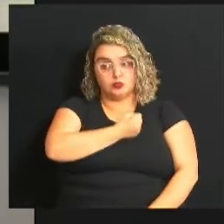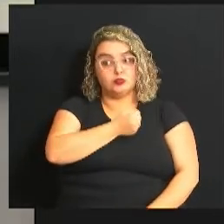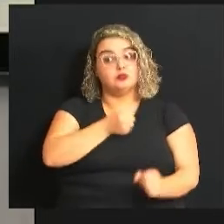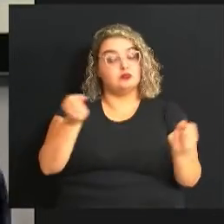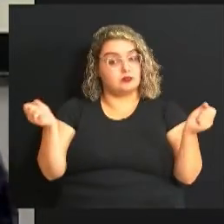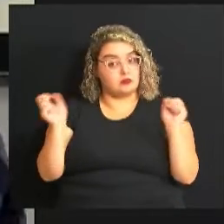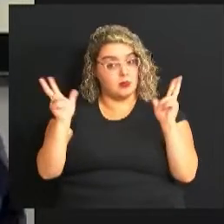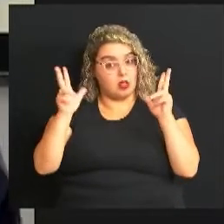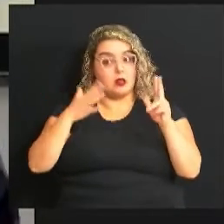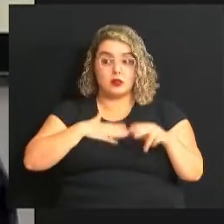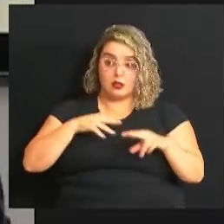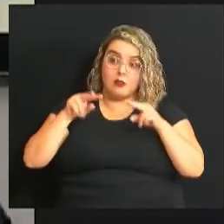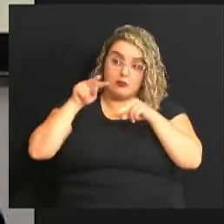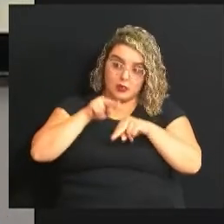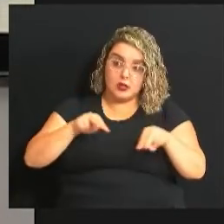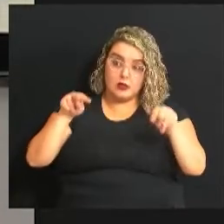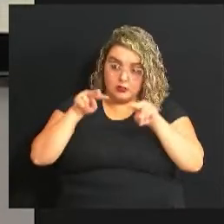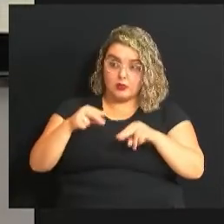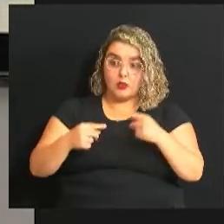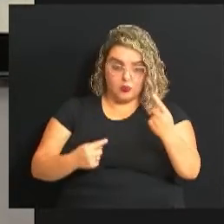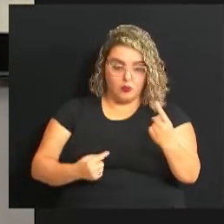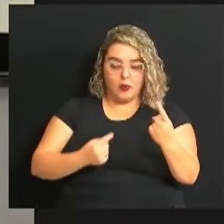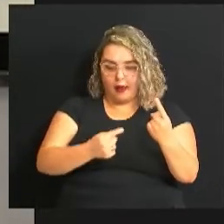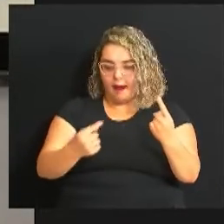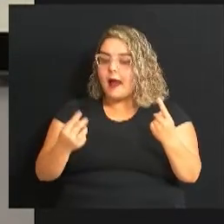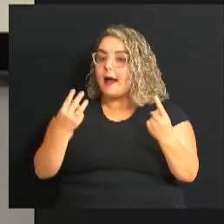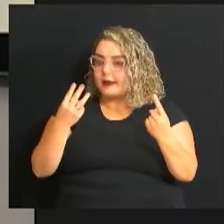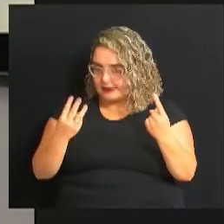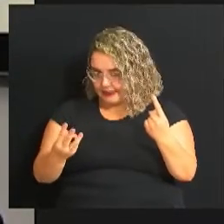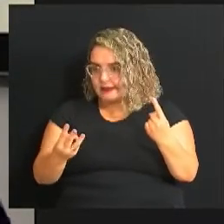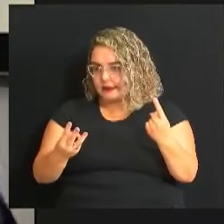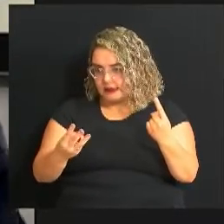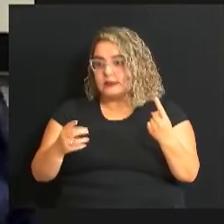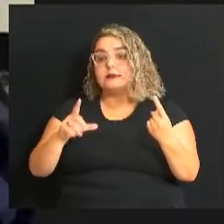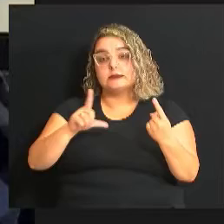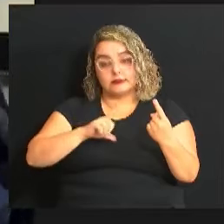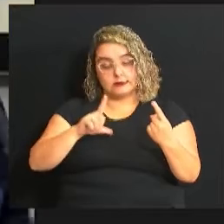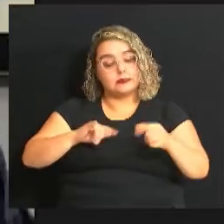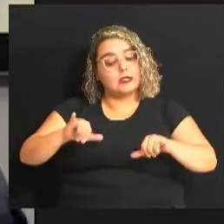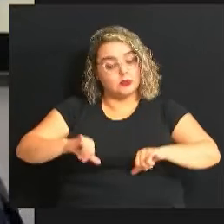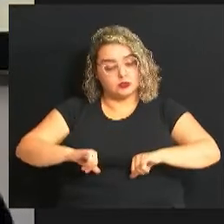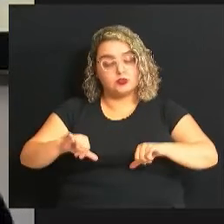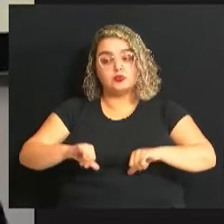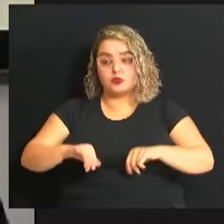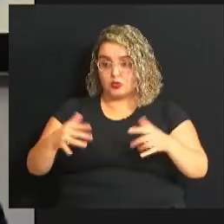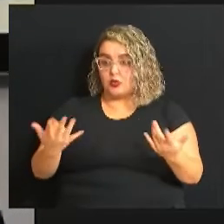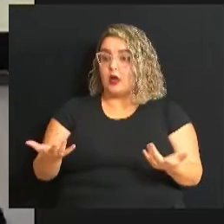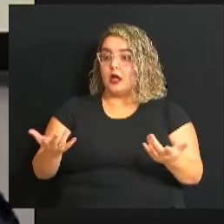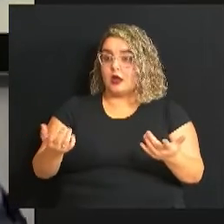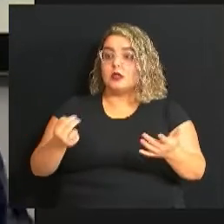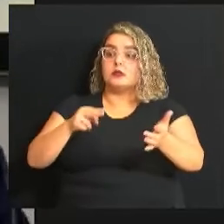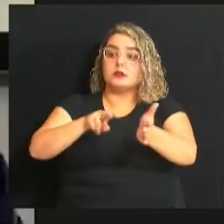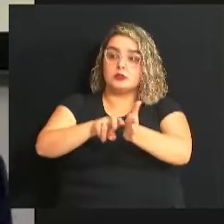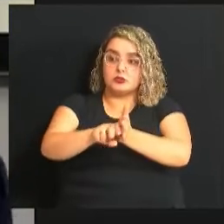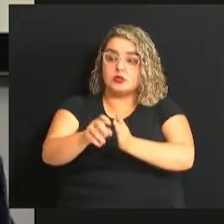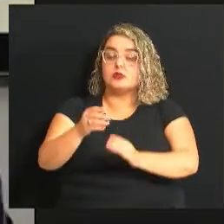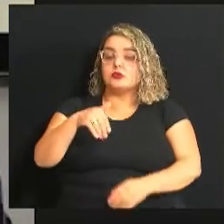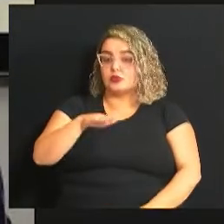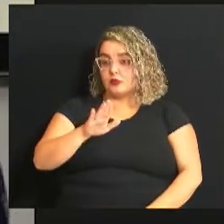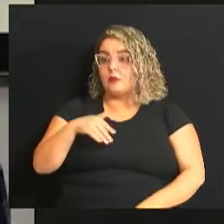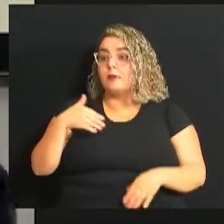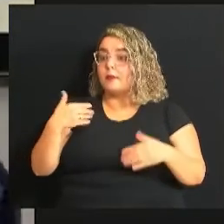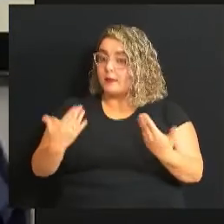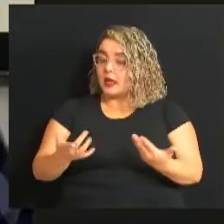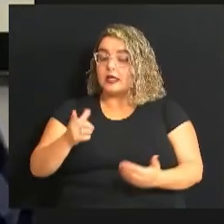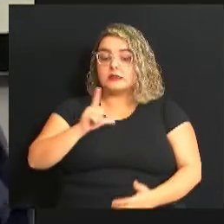minha visão, porque 1 em cada 3 crianças ou adolescentes está sofrendo, então a gente diagnostica mais, mas